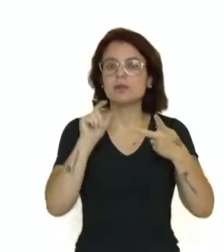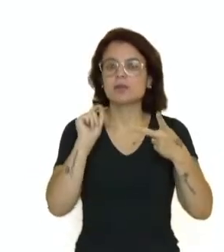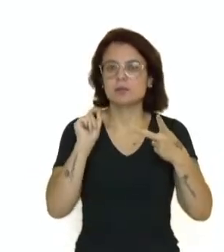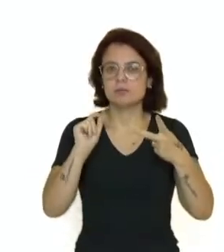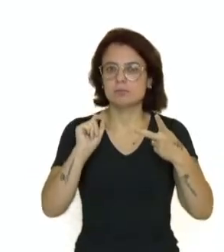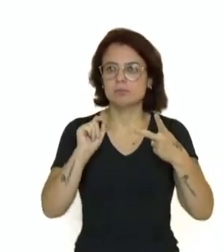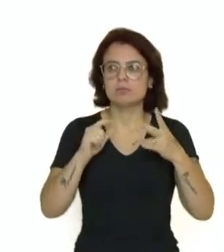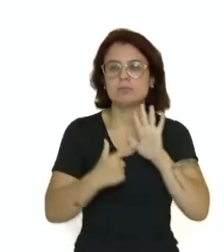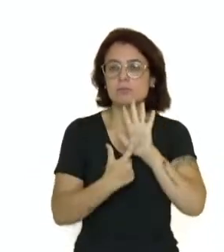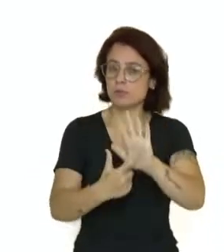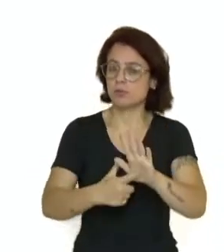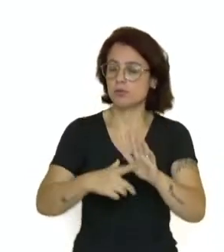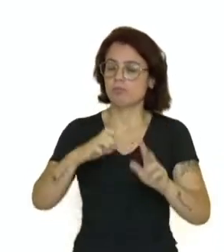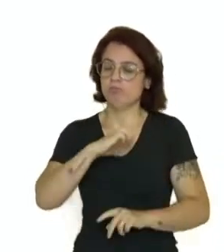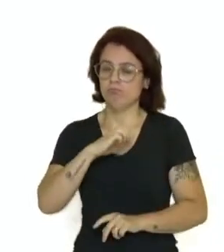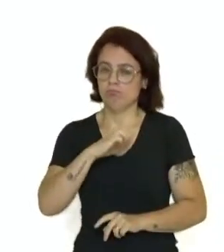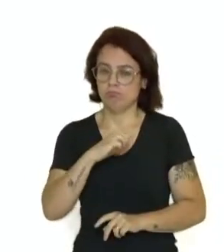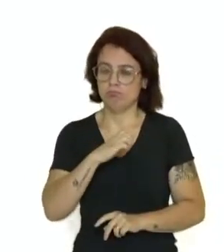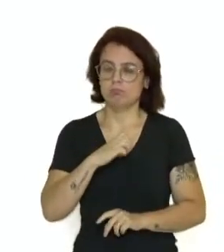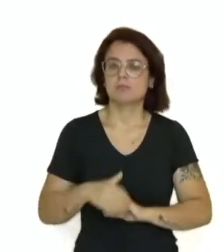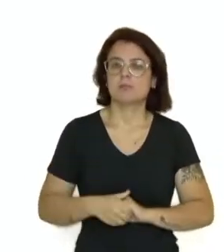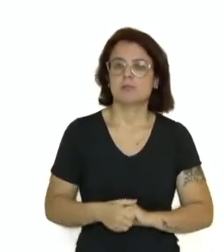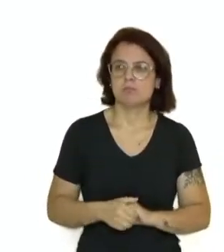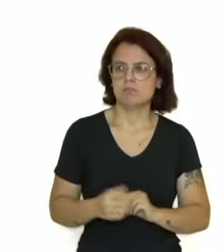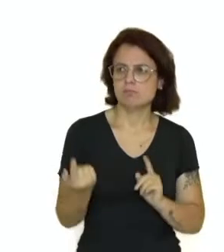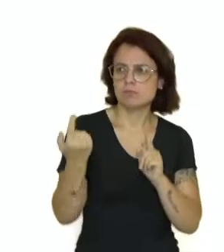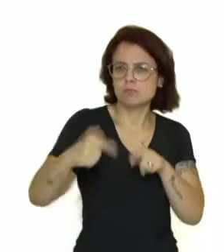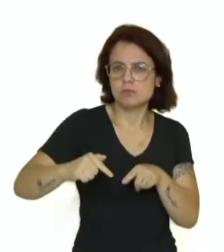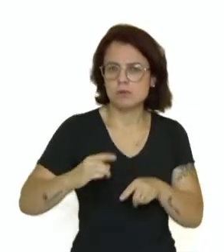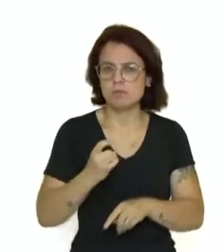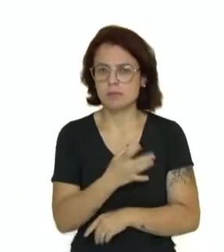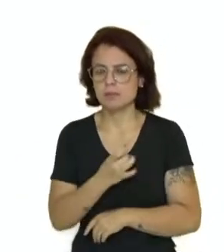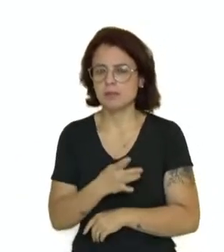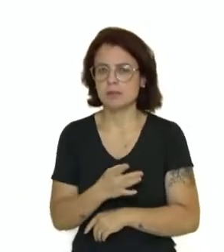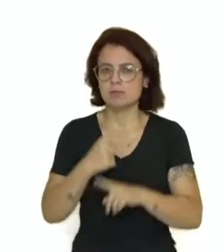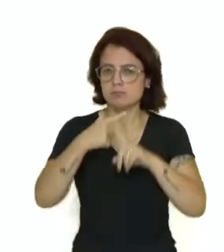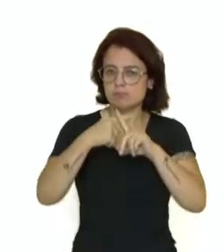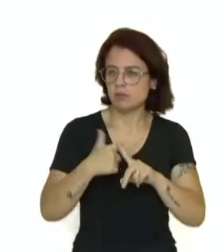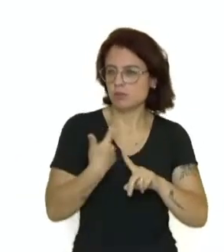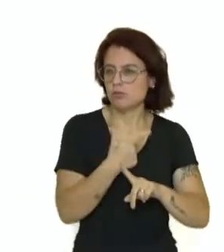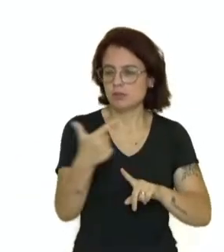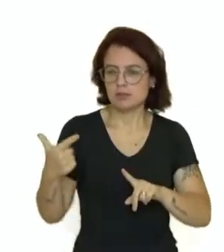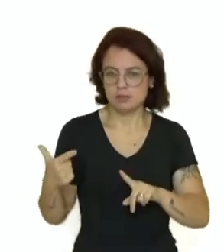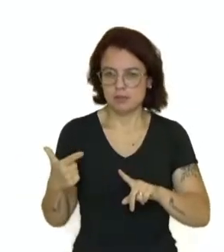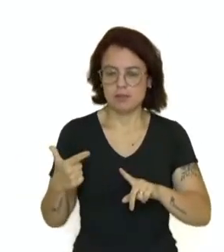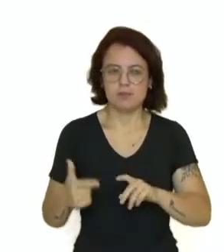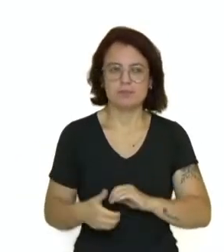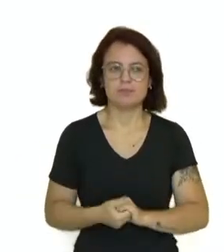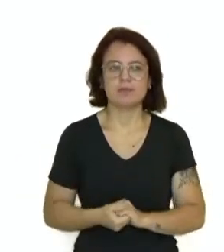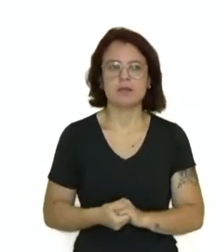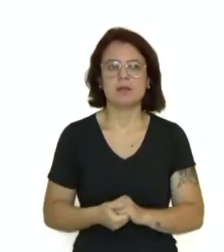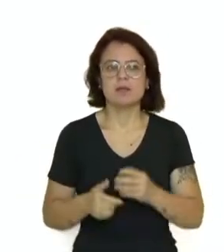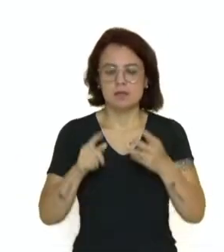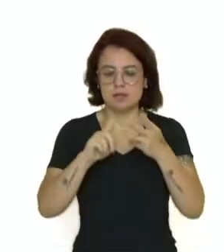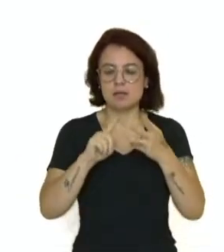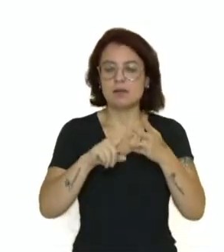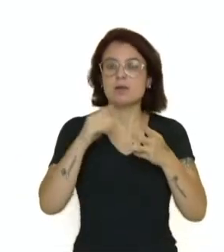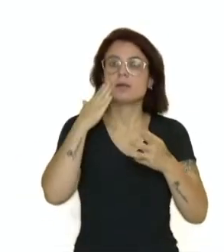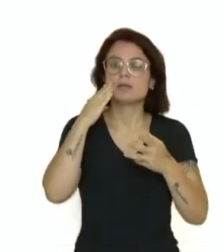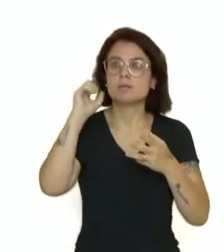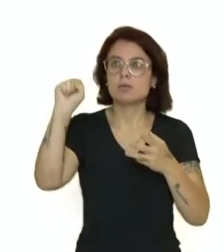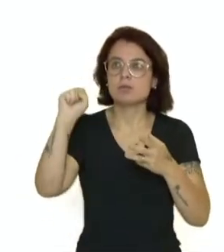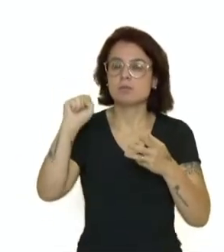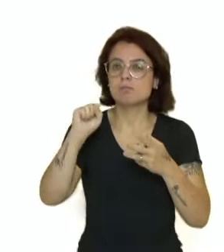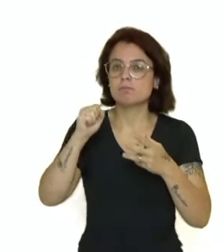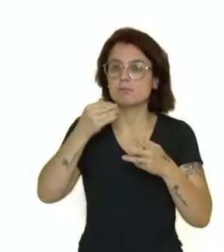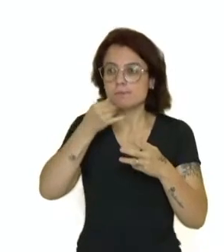traço de caráter, a habilidade de enfrentar o medo, enfrentar um desafio sem covardia. E a sabedoria é a prudência, capacidade